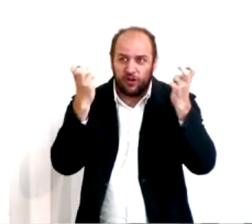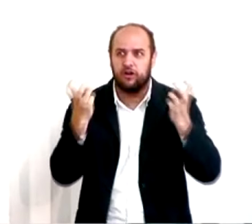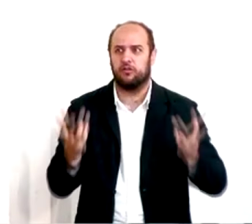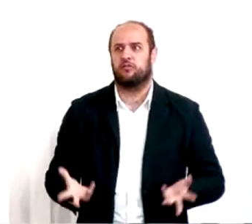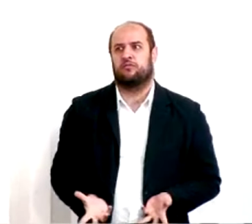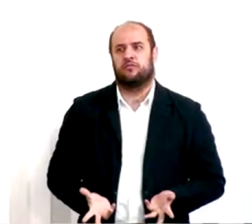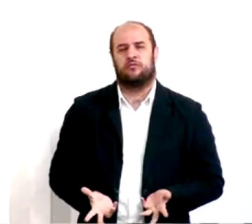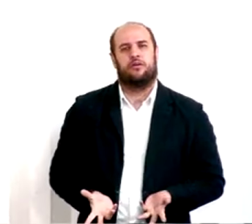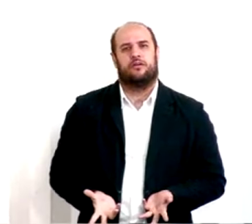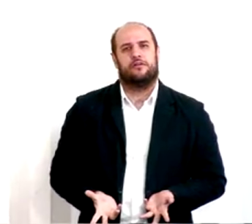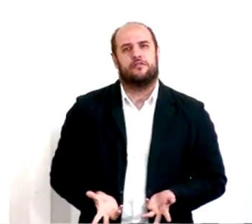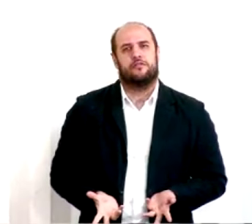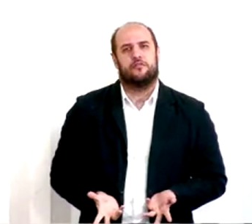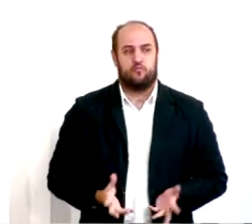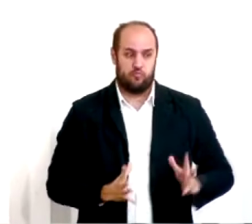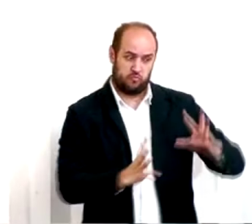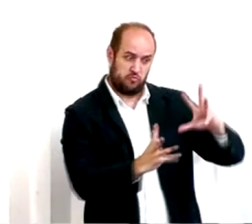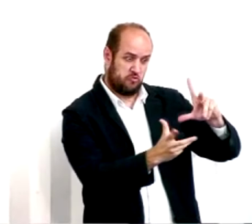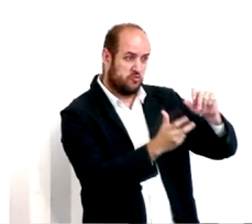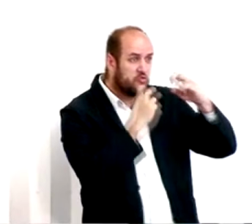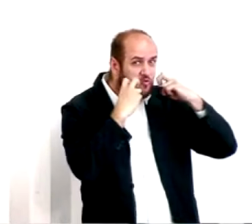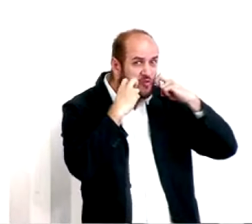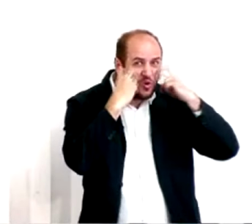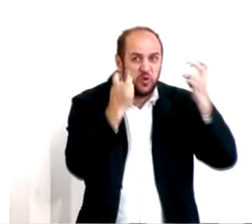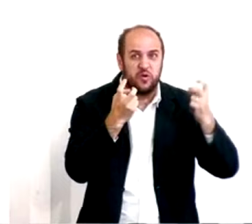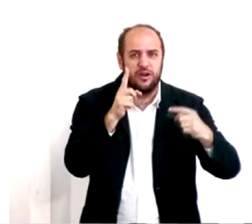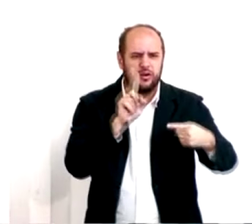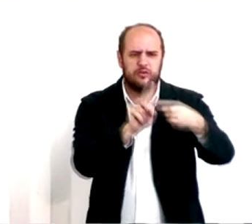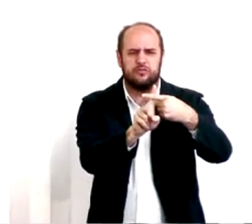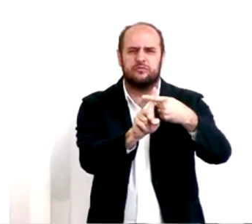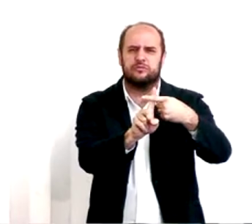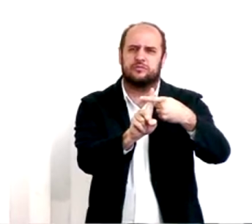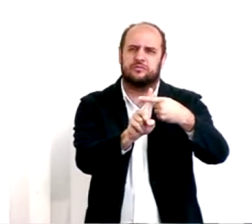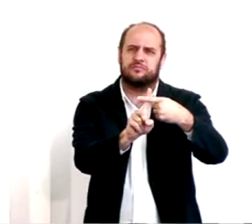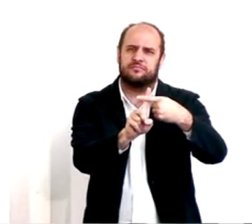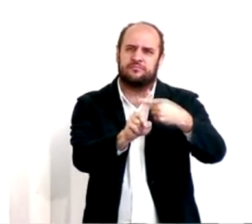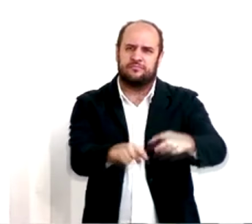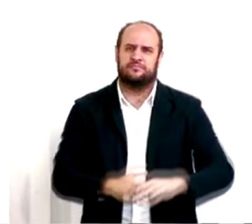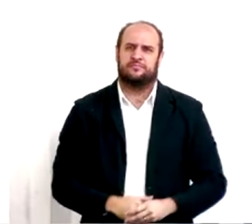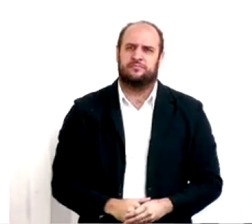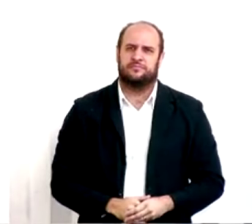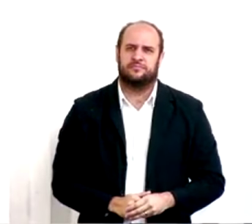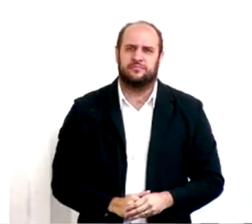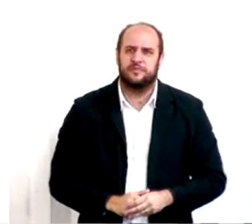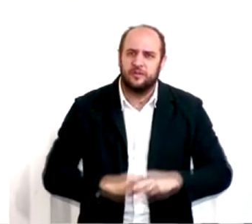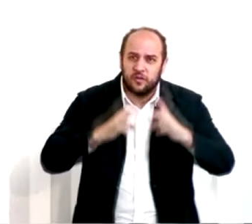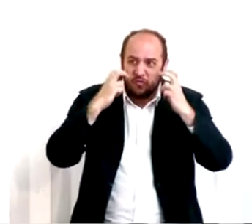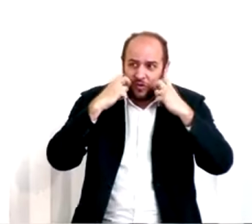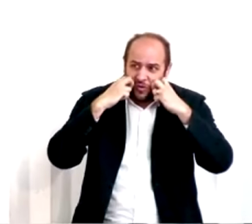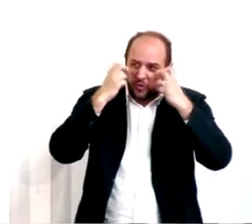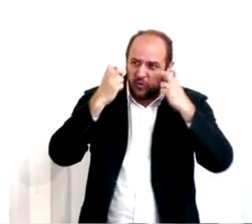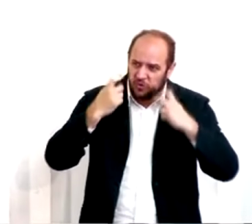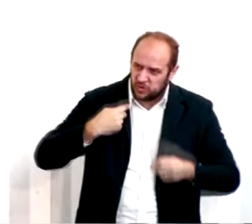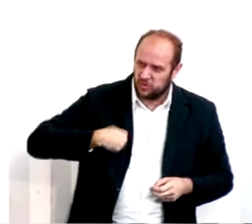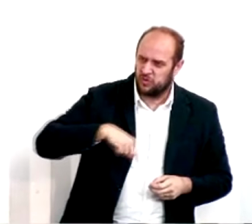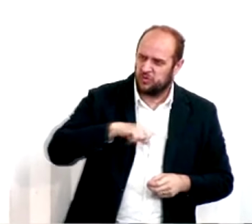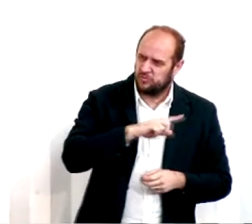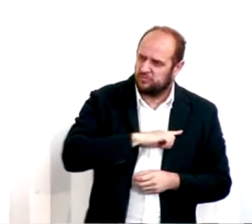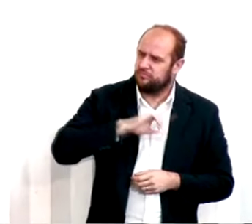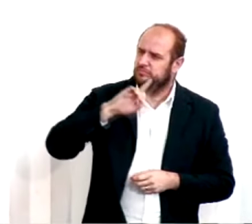vergonha para o mundo é a cruz a nossa vergonha para nós com Deus